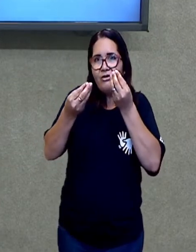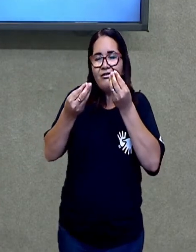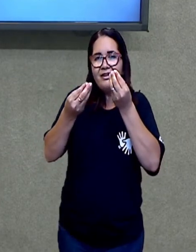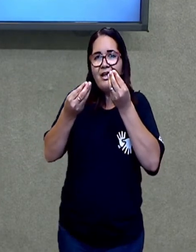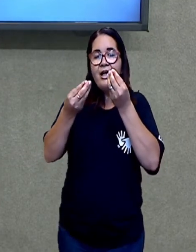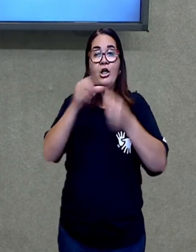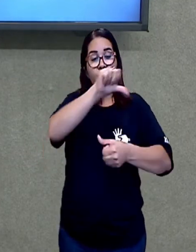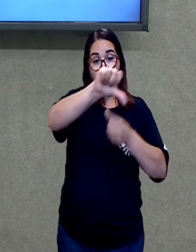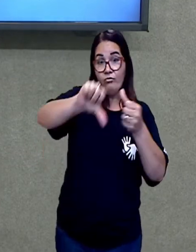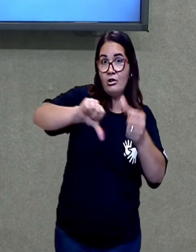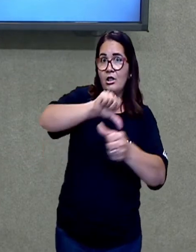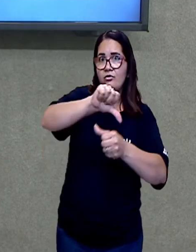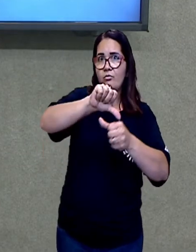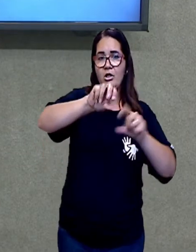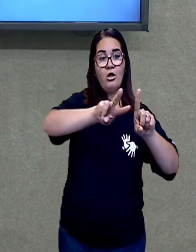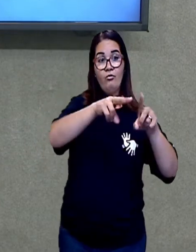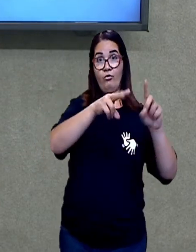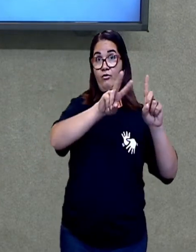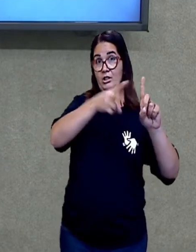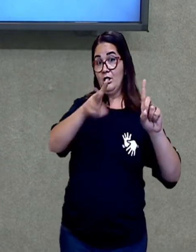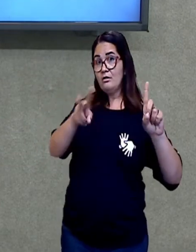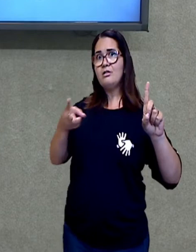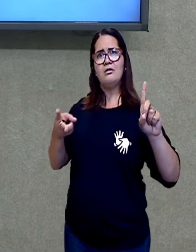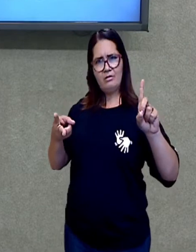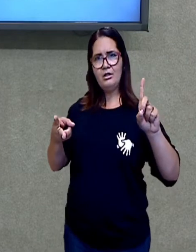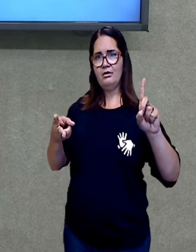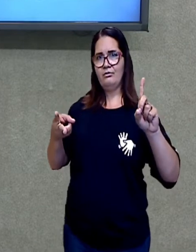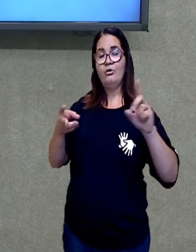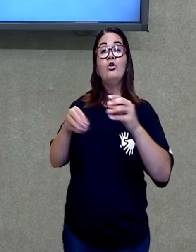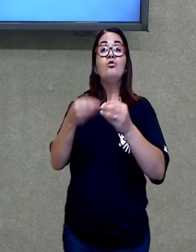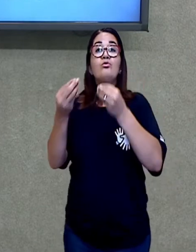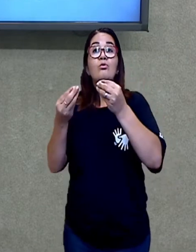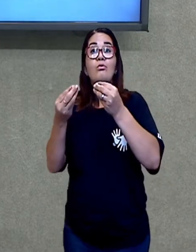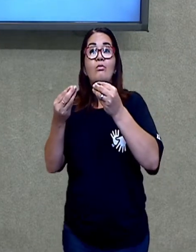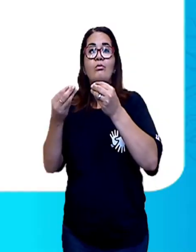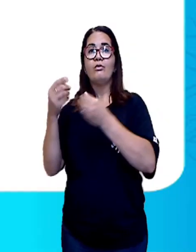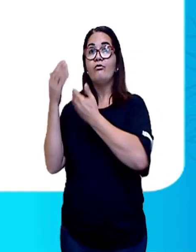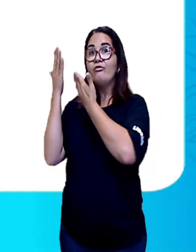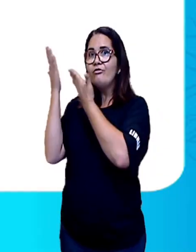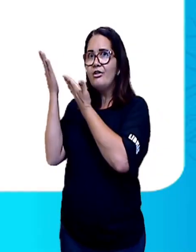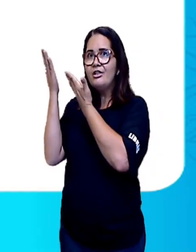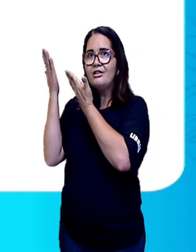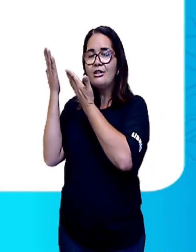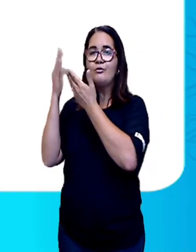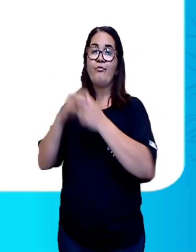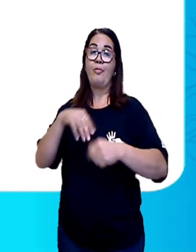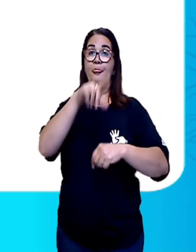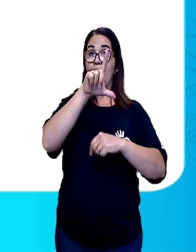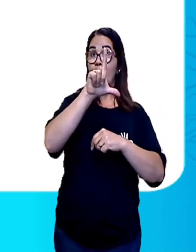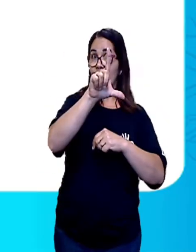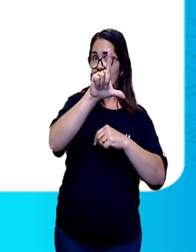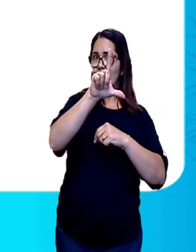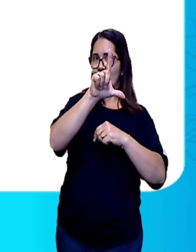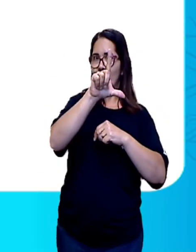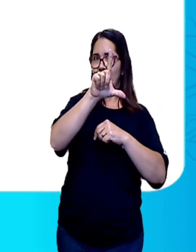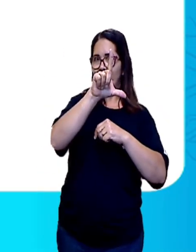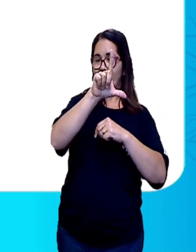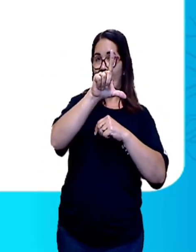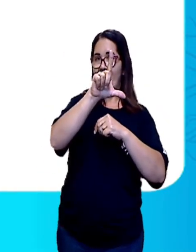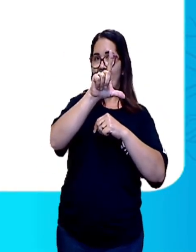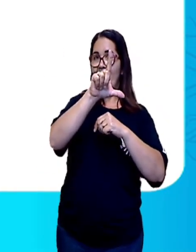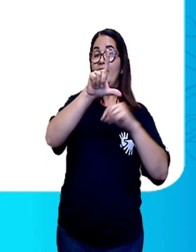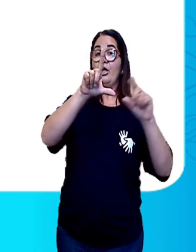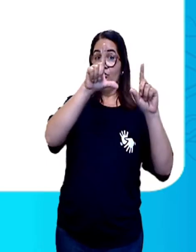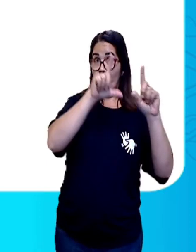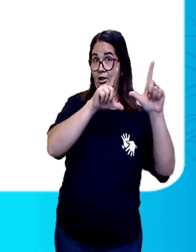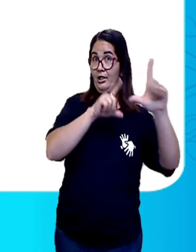Então, se eu vou fazer essa conversão de litro para decilitro, e o que eu tenho que fazer? Eu vou multiplicar por 10. Se eu